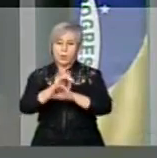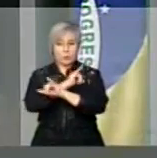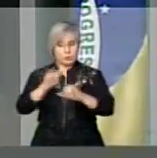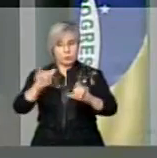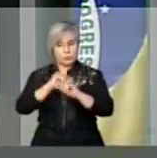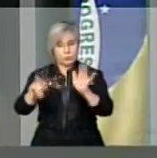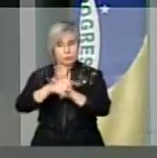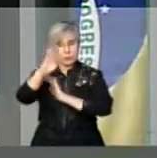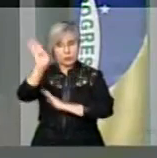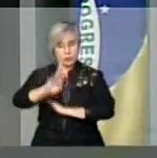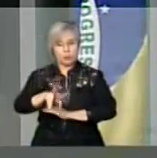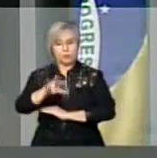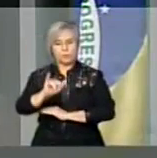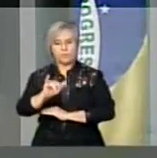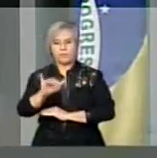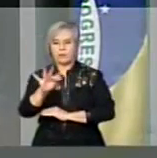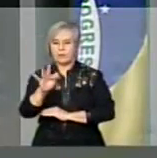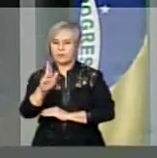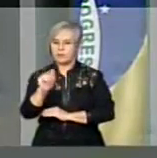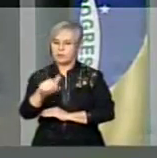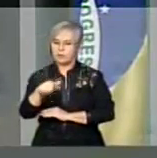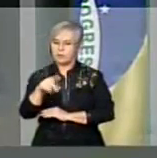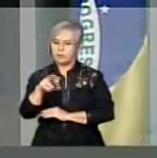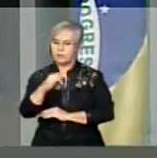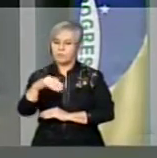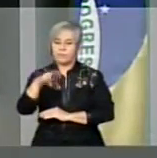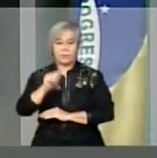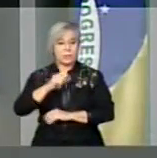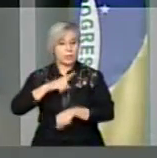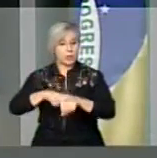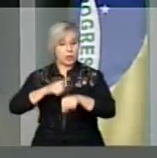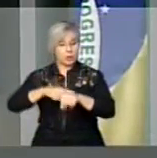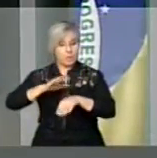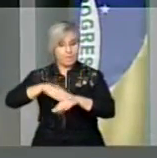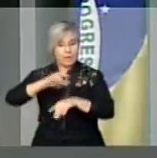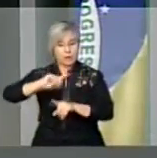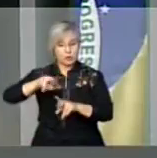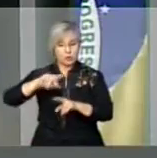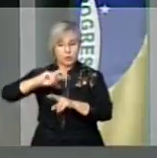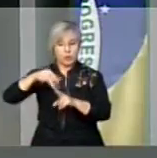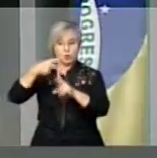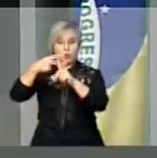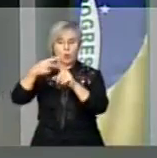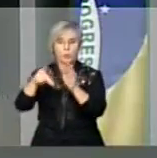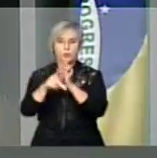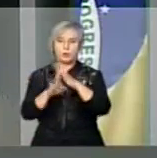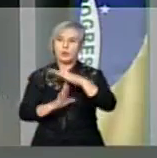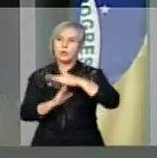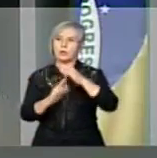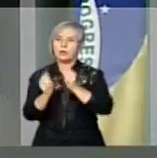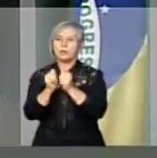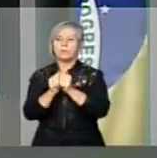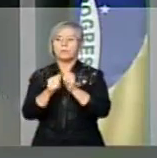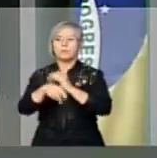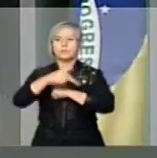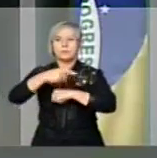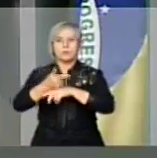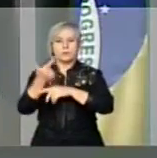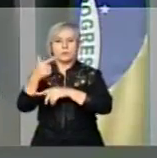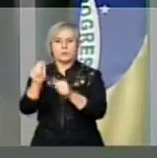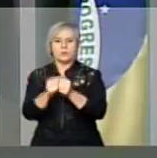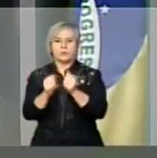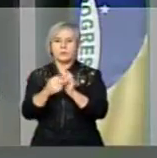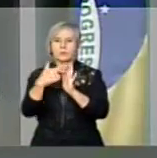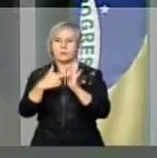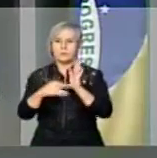será franqueado um uso mais do que o dobro do limite que a imprensa internacional terá acesso pelas regras do COI sobre